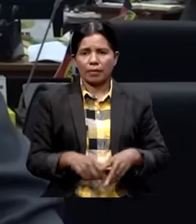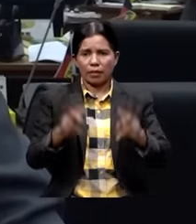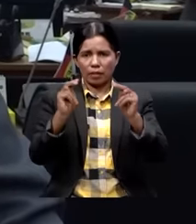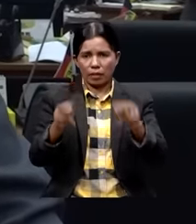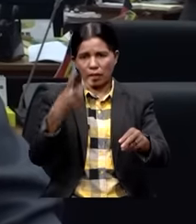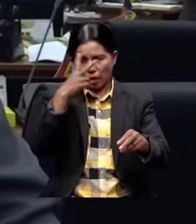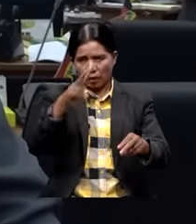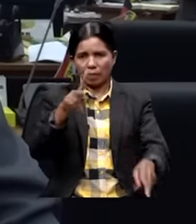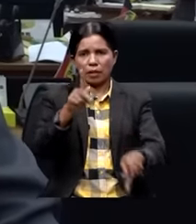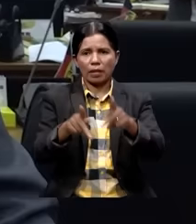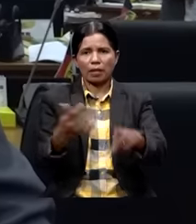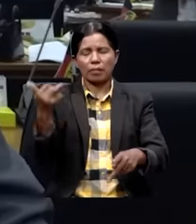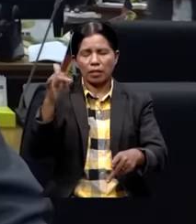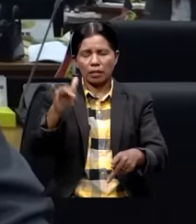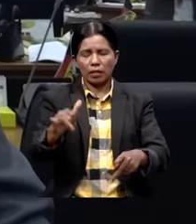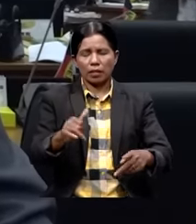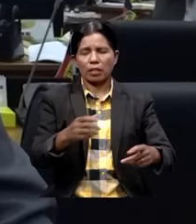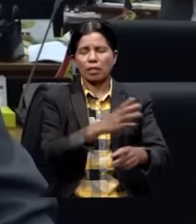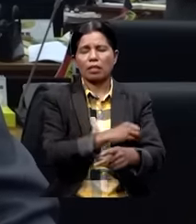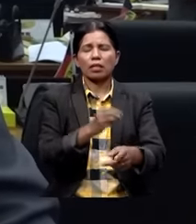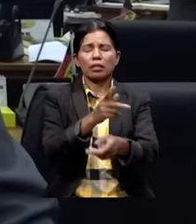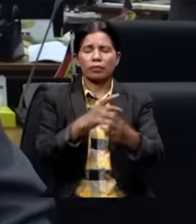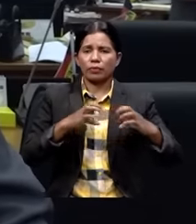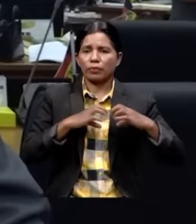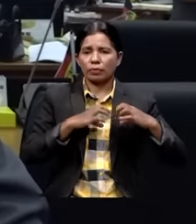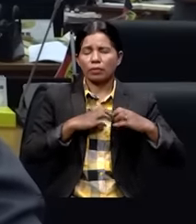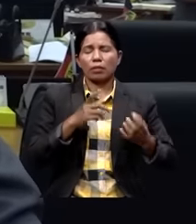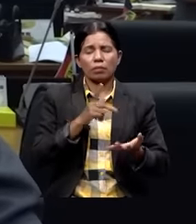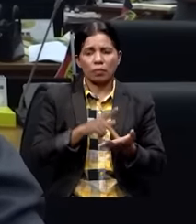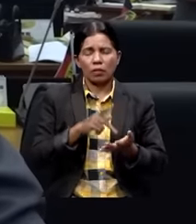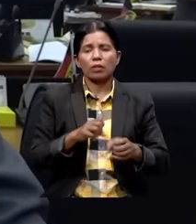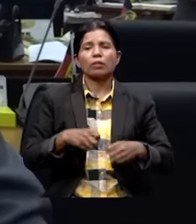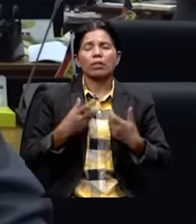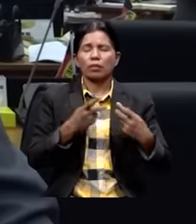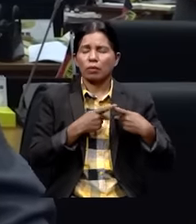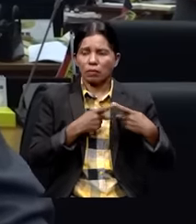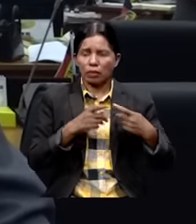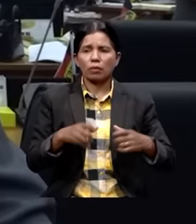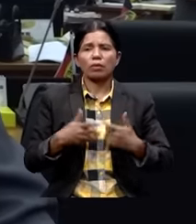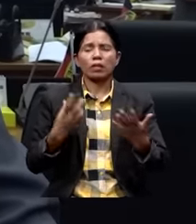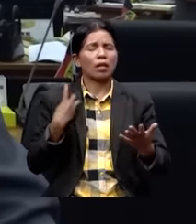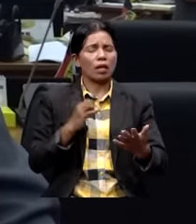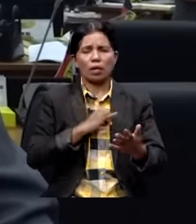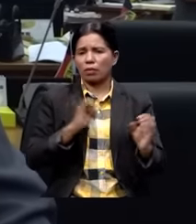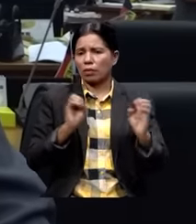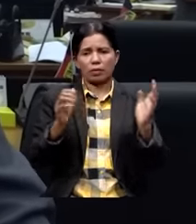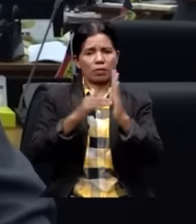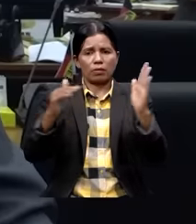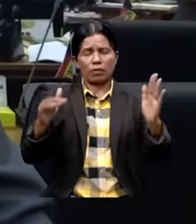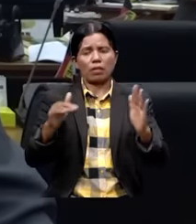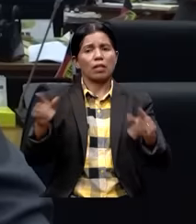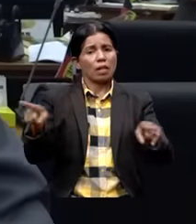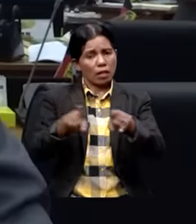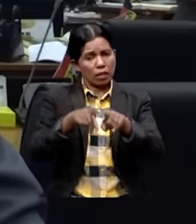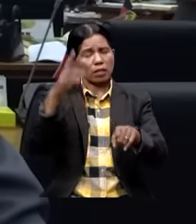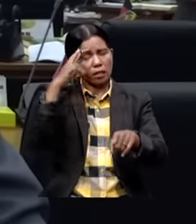é masira ene nia cane que nem o insa. Lá bela fale a nessa né. Haula os contra nem mas nia dura ramos orta haus